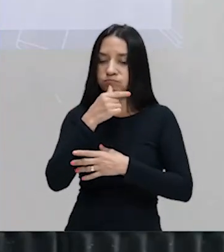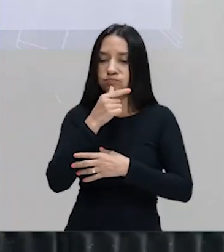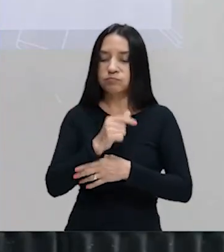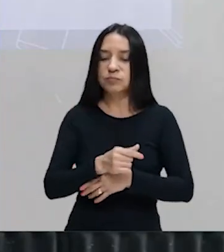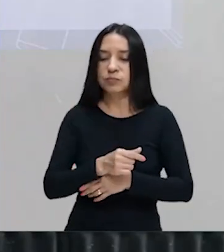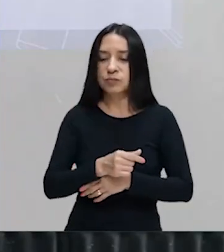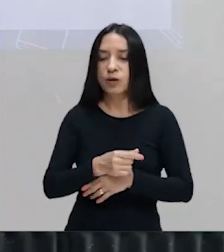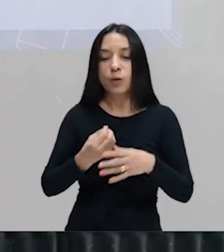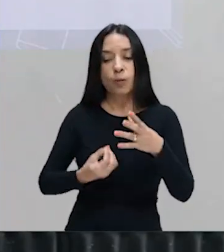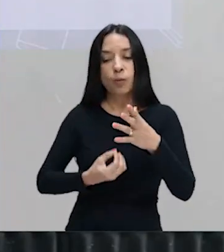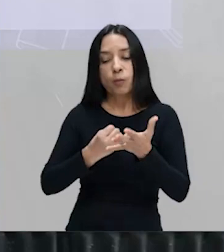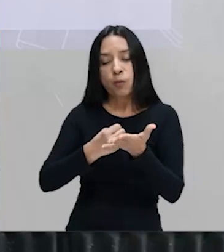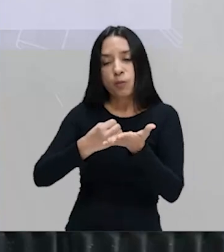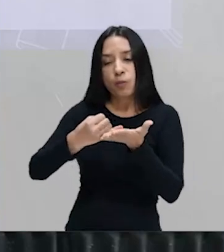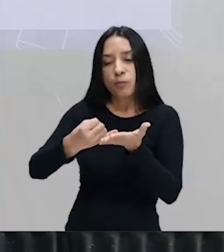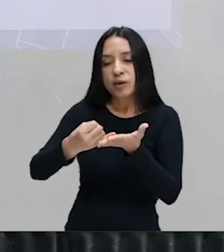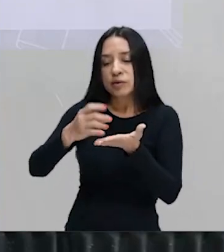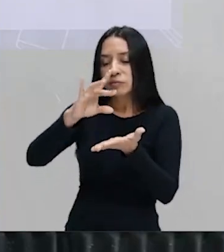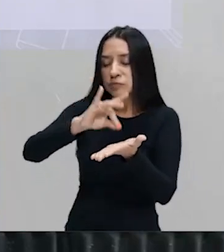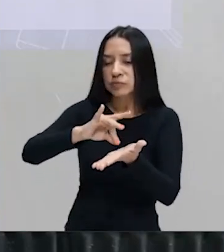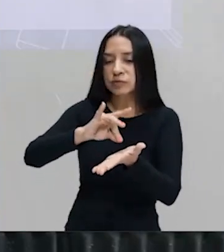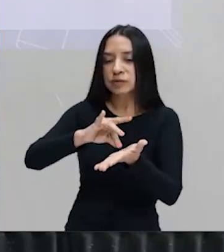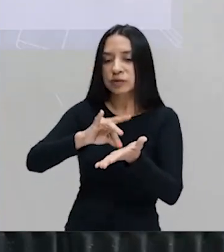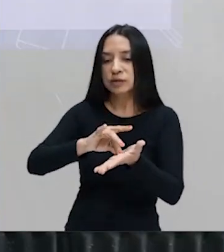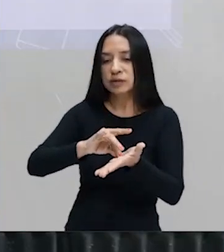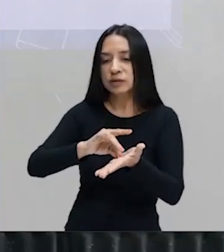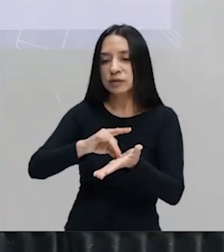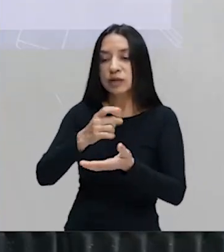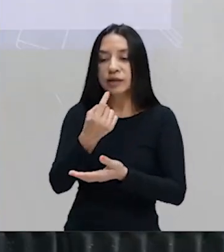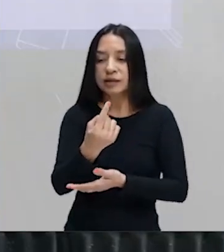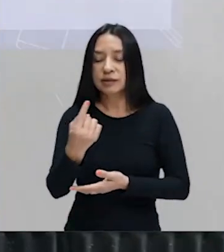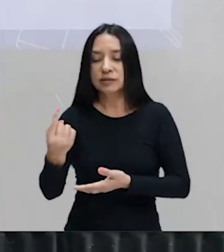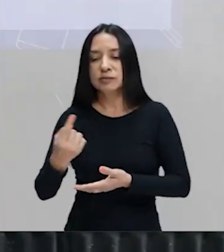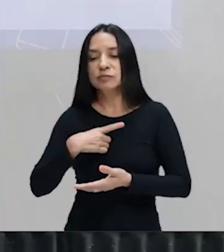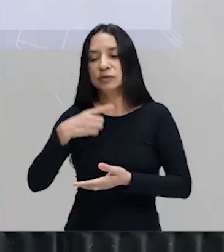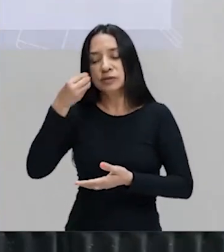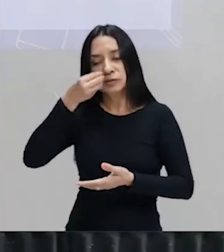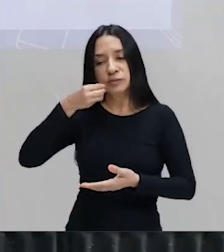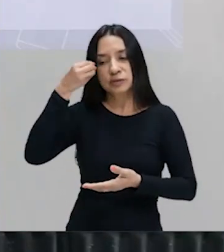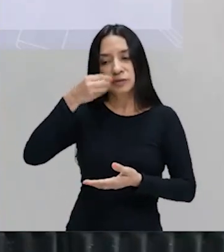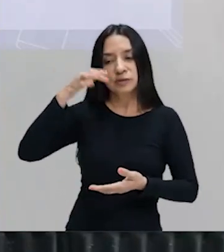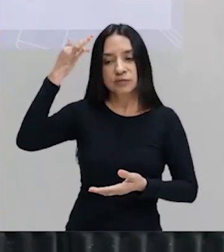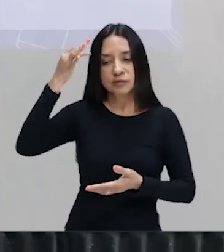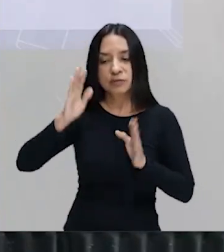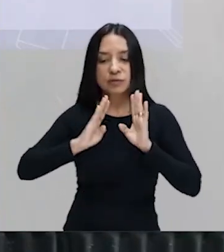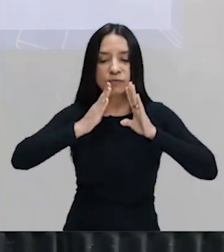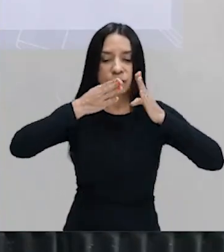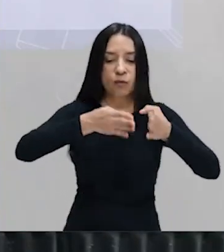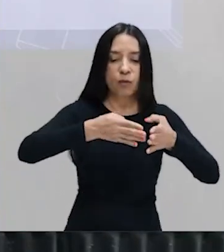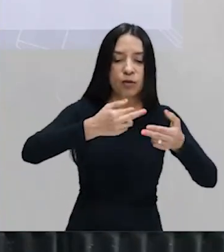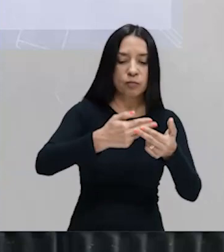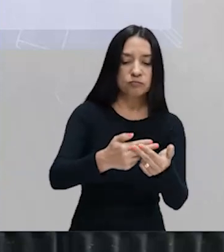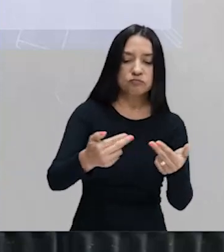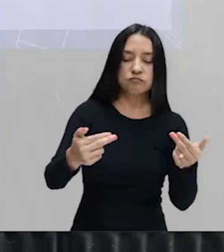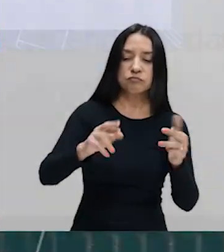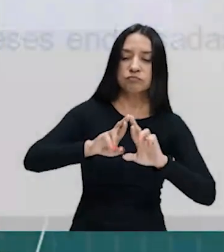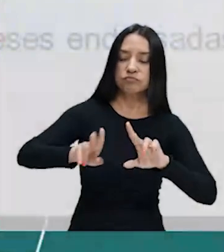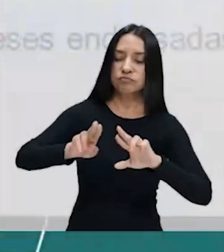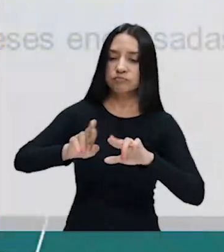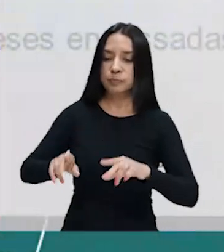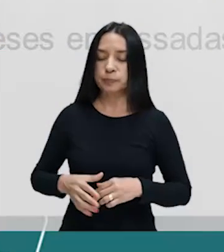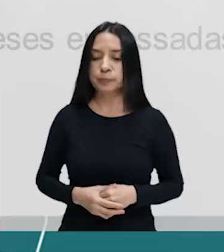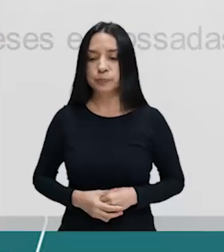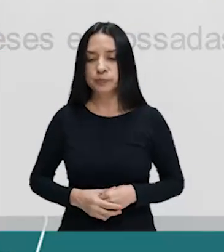Então, cada um tem a sua experiência filosófica e canaliza ela para um outro elemento, certo? Vamos à quarta